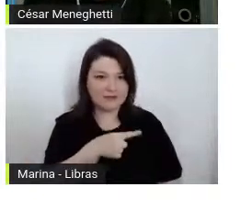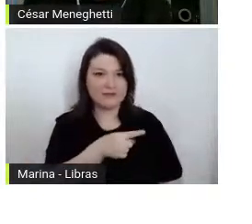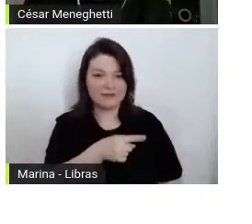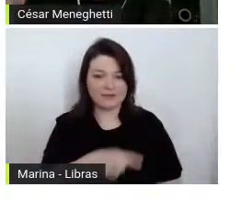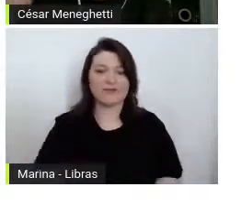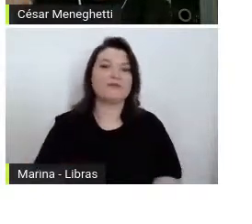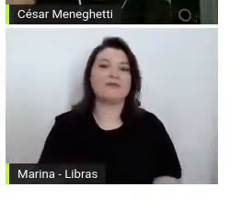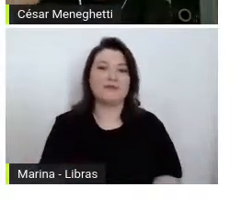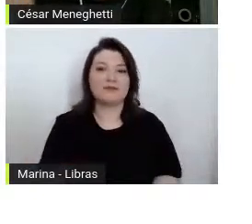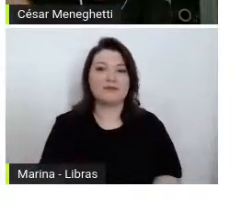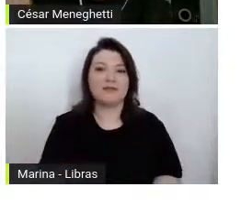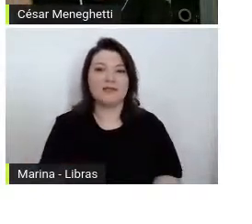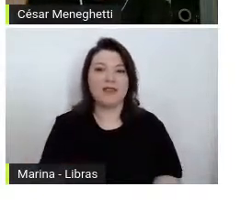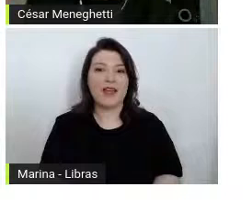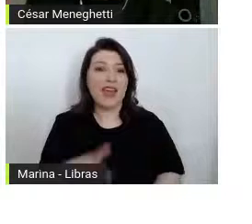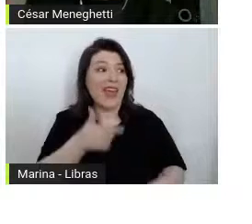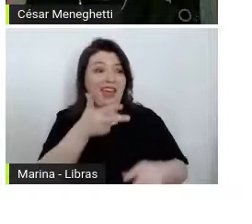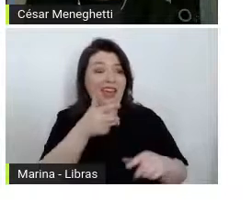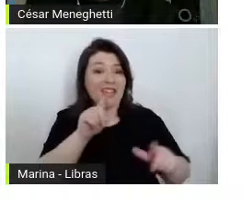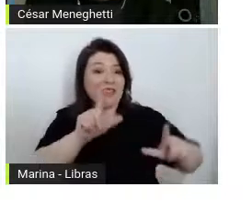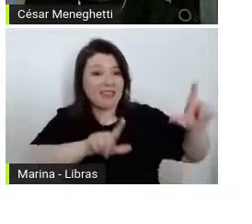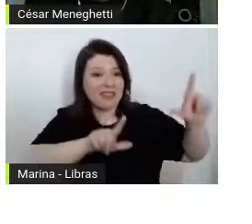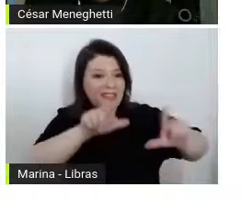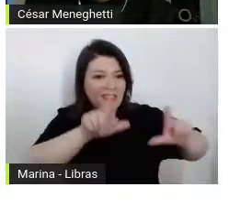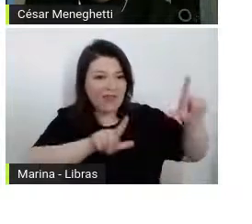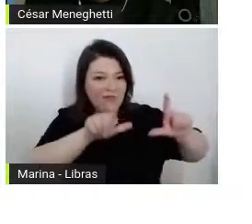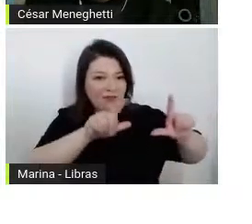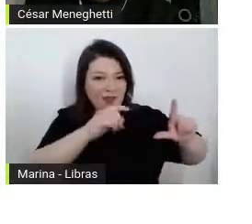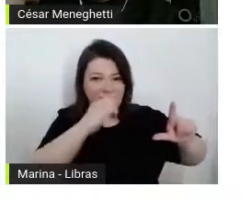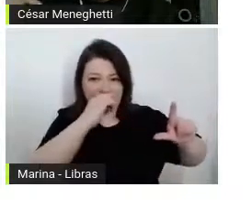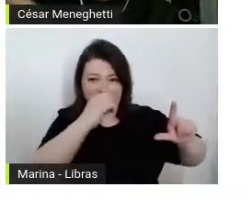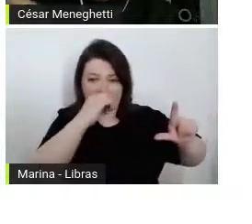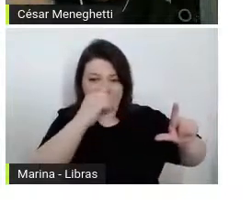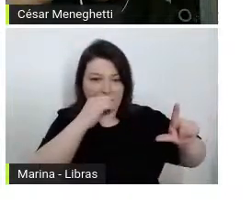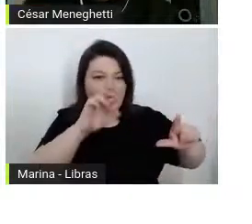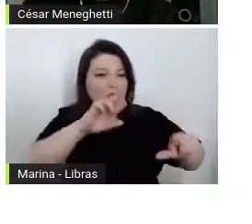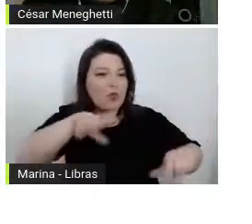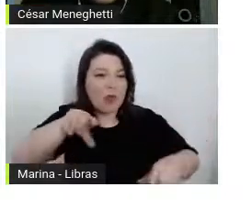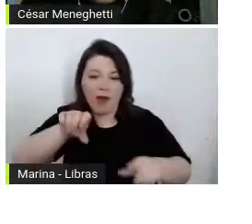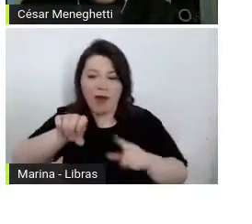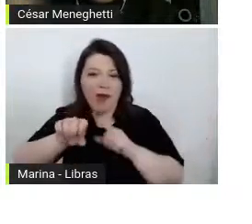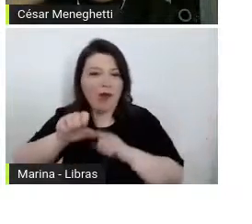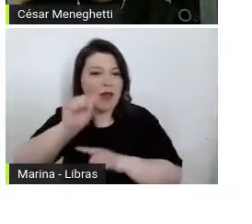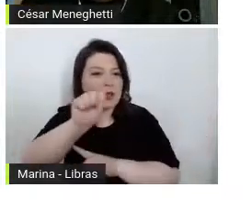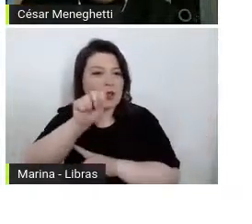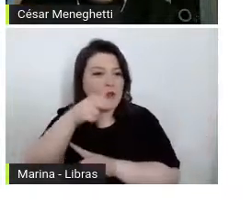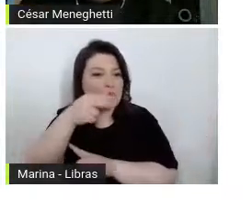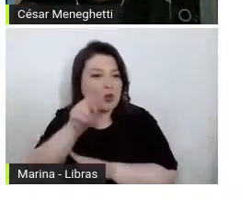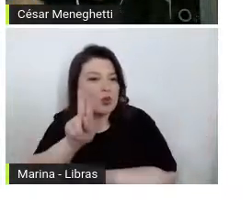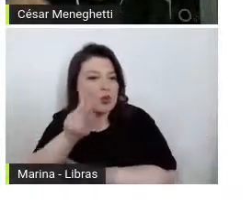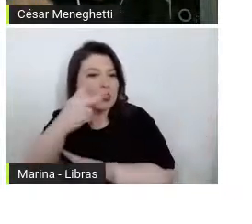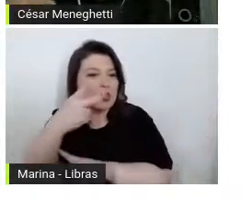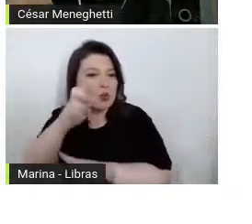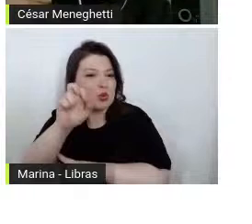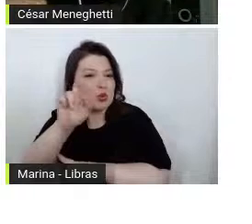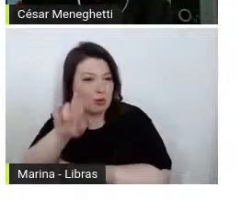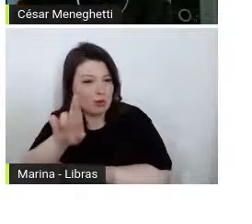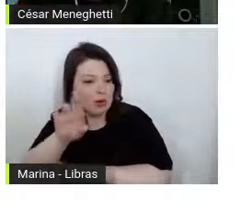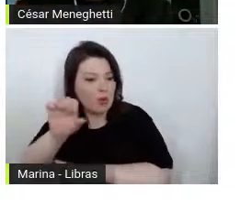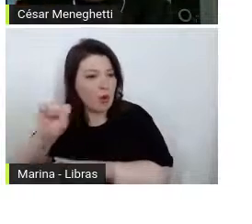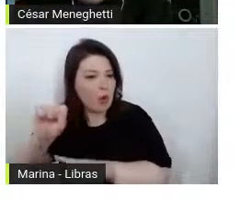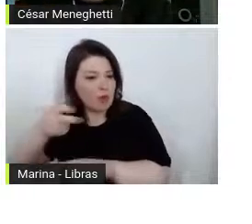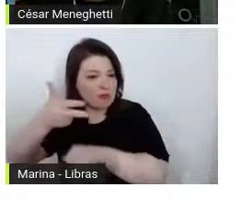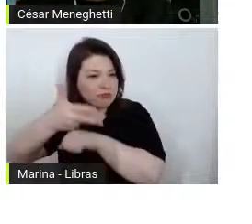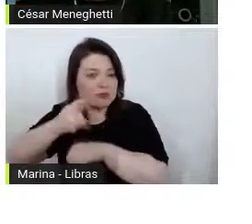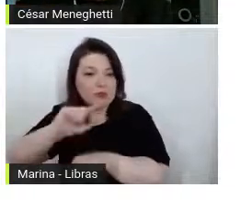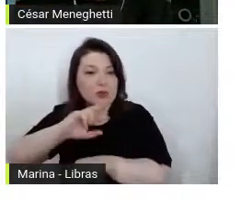É praticamente a TV dessa vez, não que olhe o Super 8, mas é o vídeo que olha o vídeo mesmo e